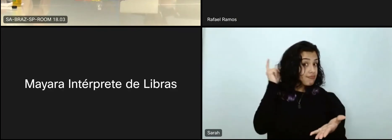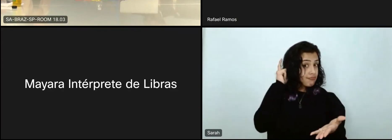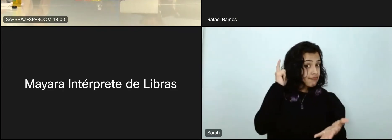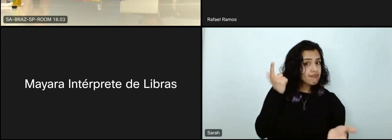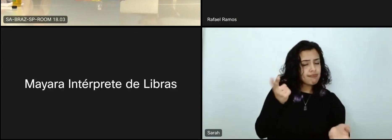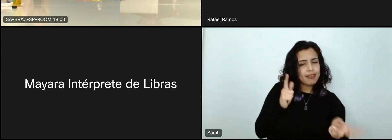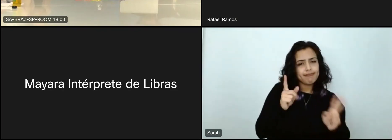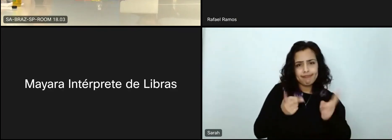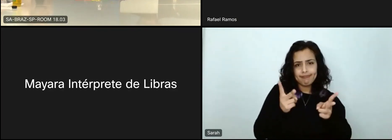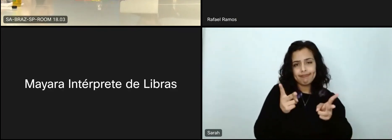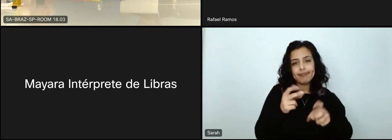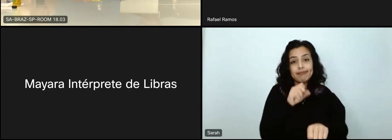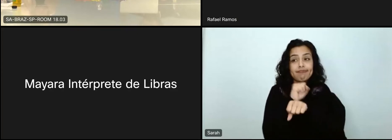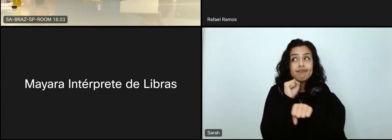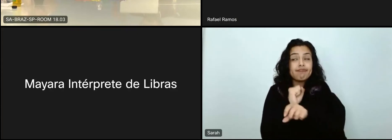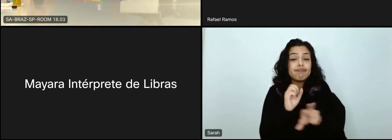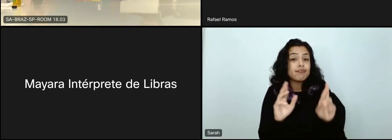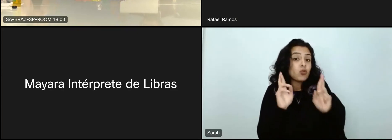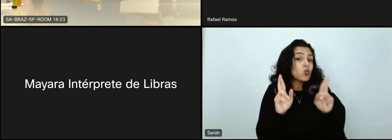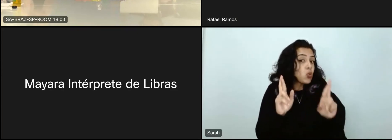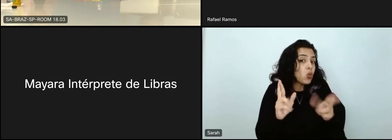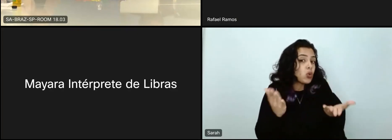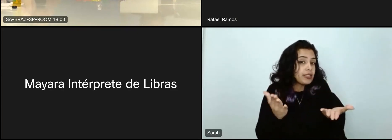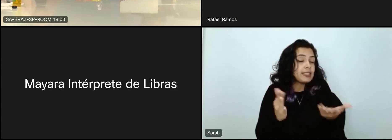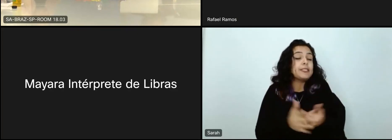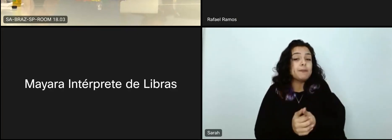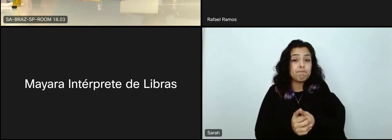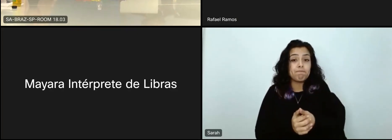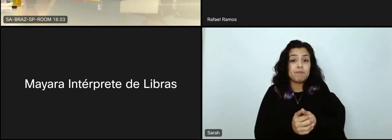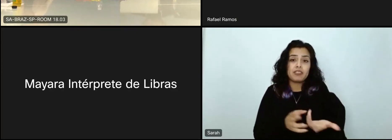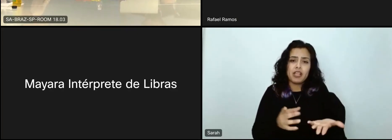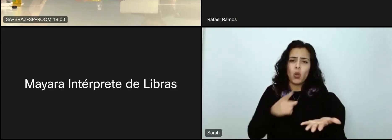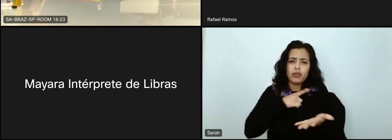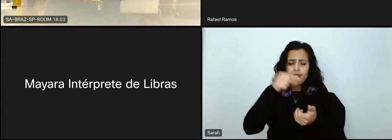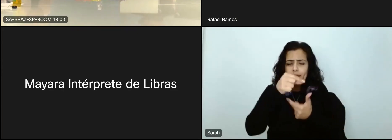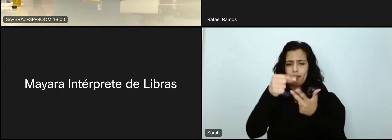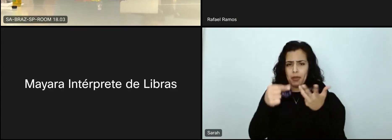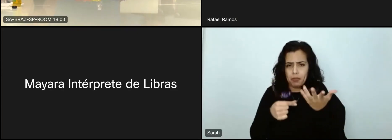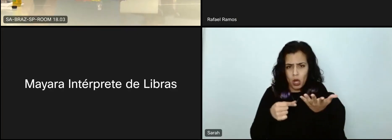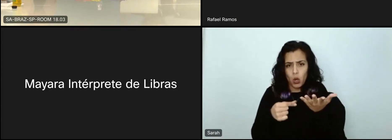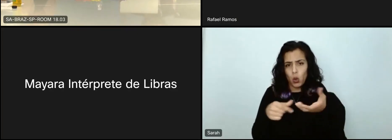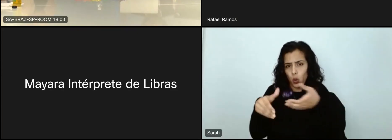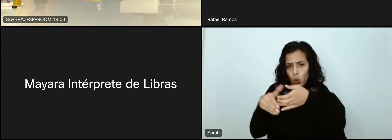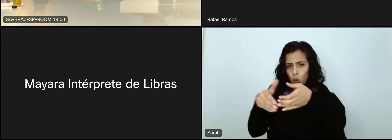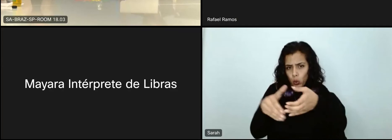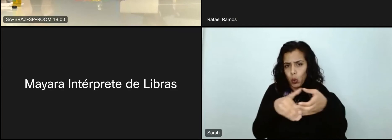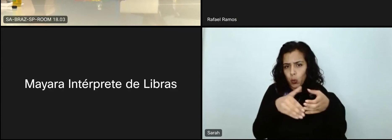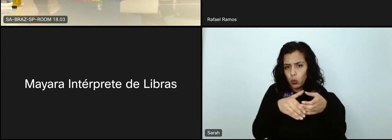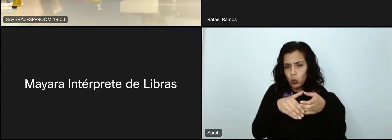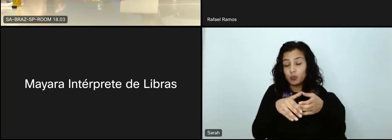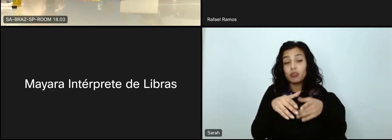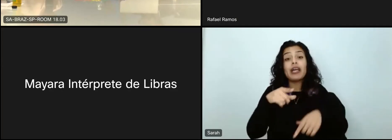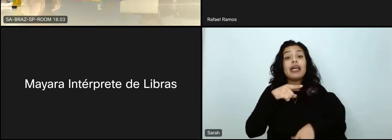que a companhia espera. Né? E também, acho que além desses grupos de diversidade, a gente tem o Instituto AON, que é